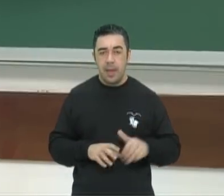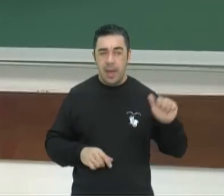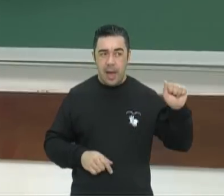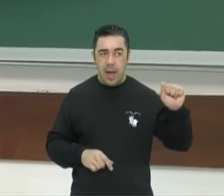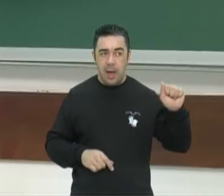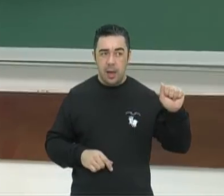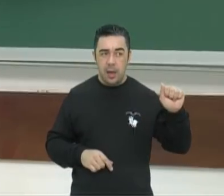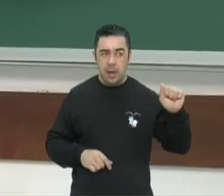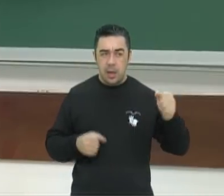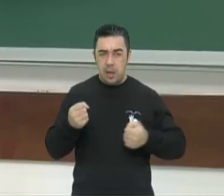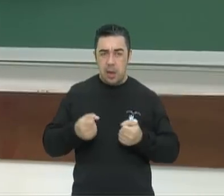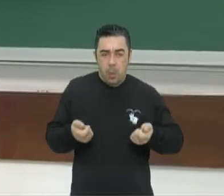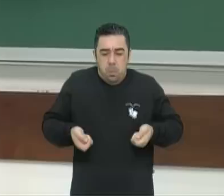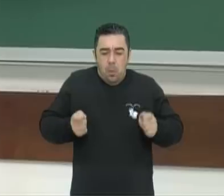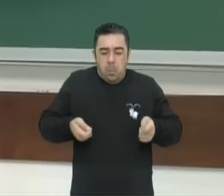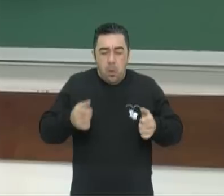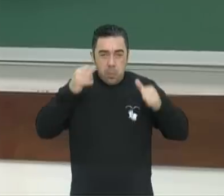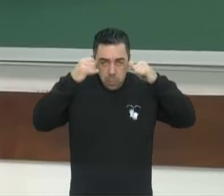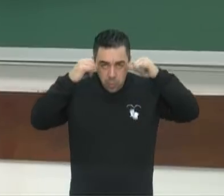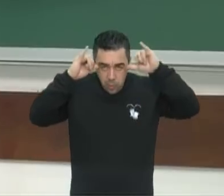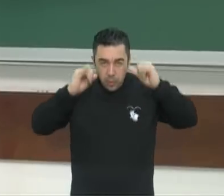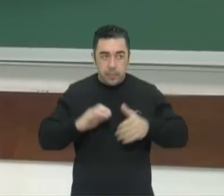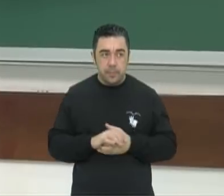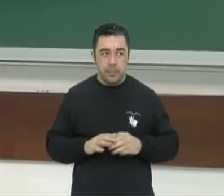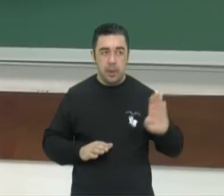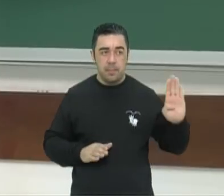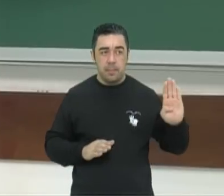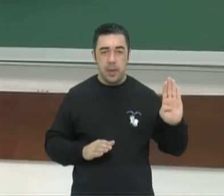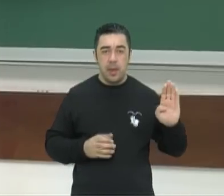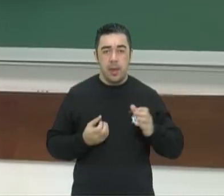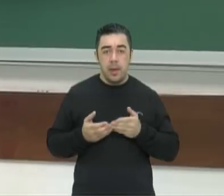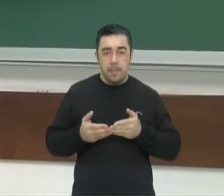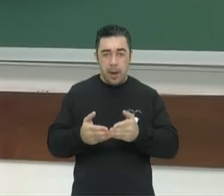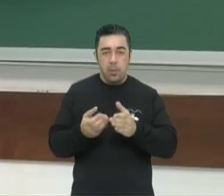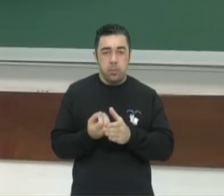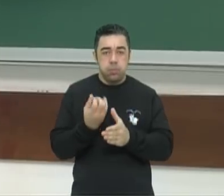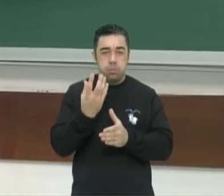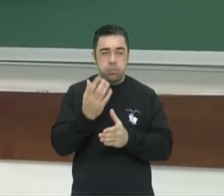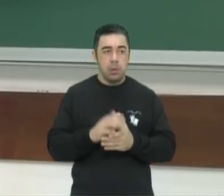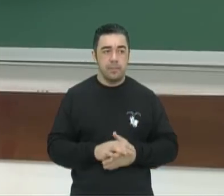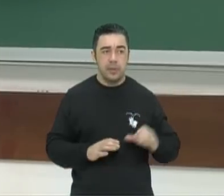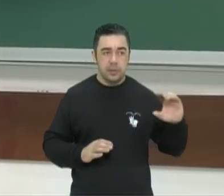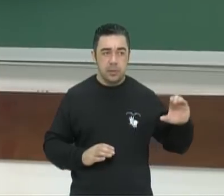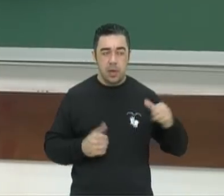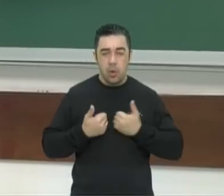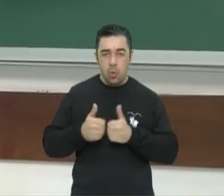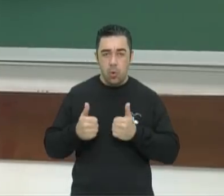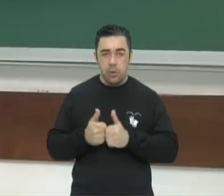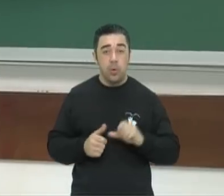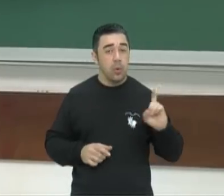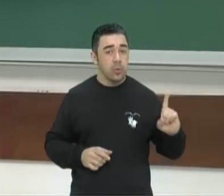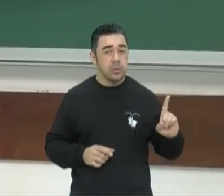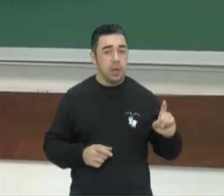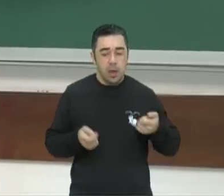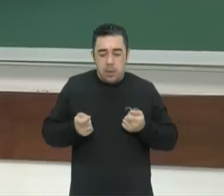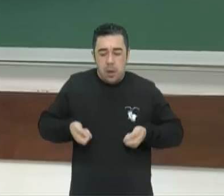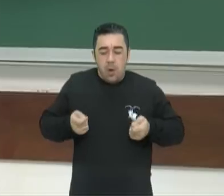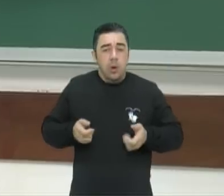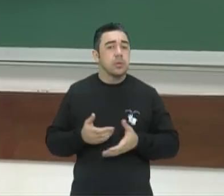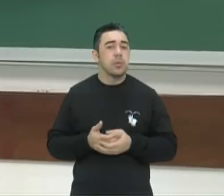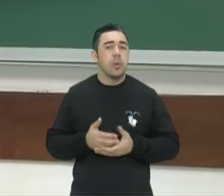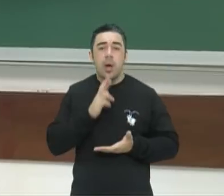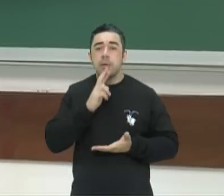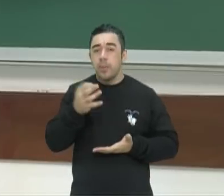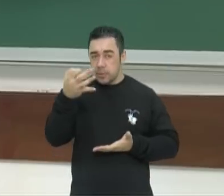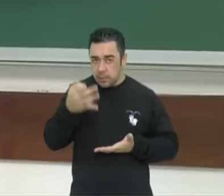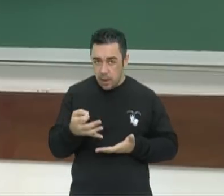produtos? A. Carros de boi. B. Barco a vapor. C. Ônibus. Ou D. Carroça. Somente uma está